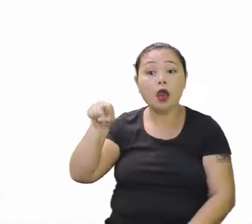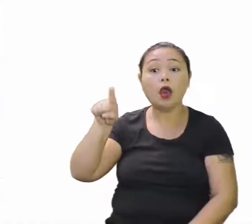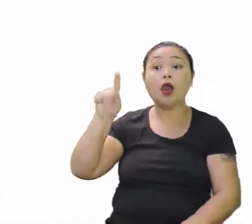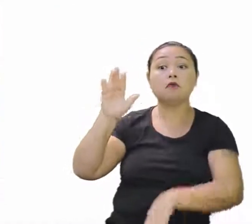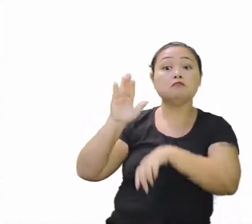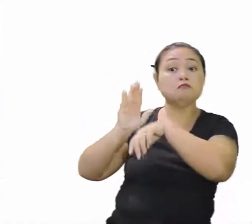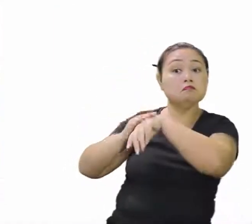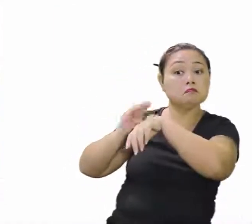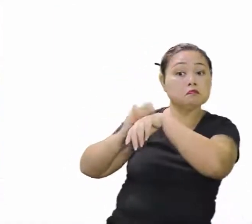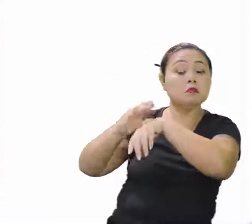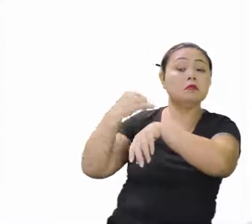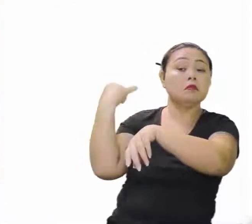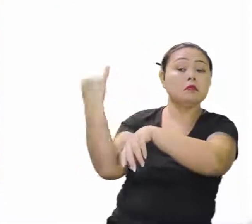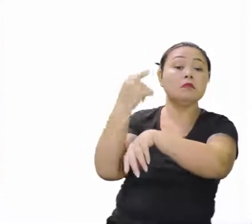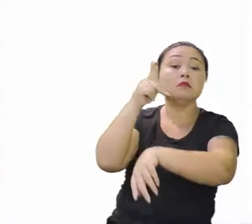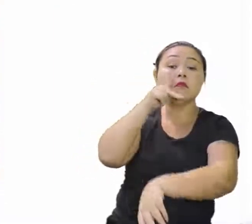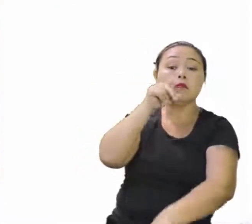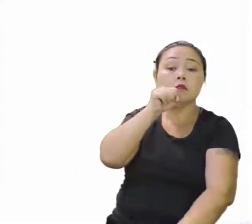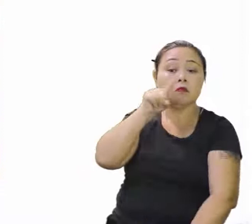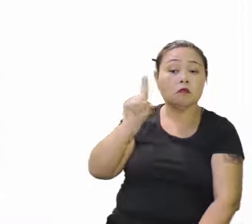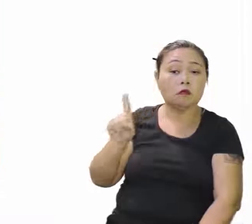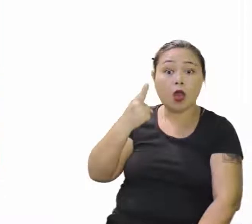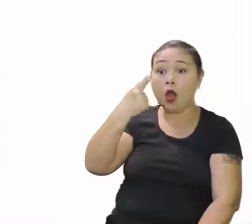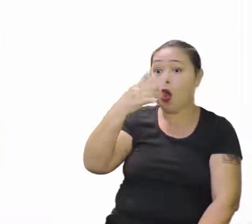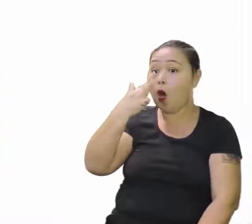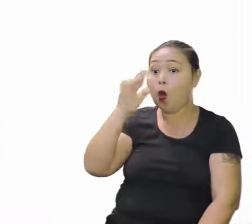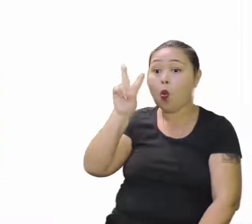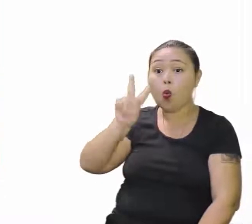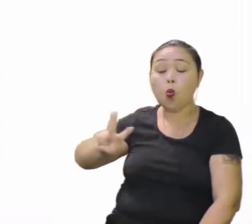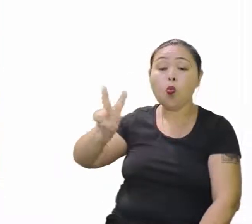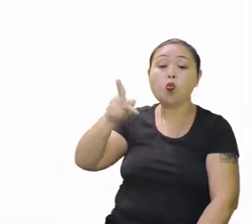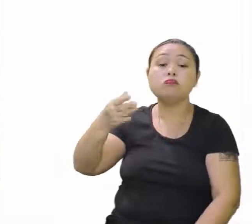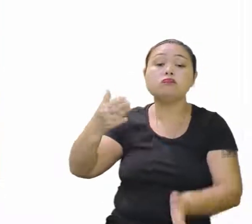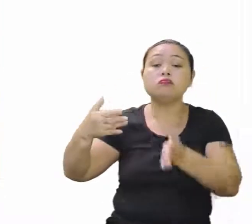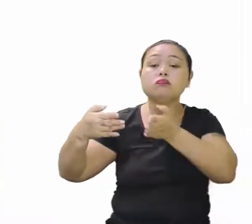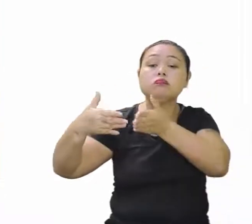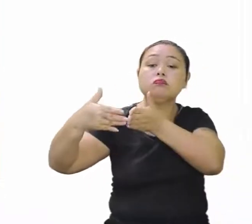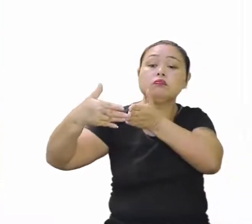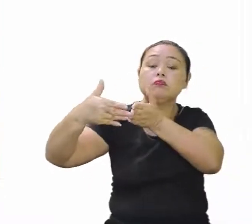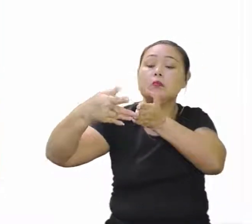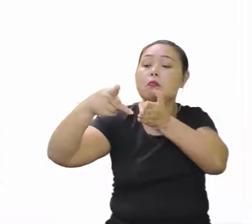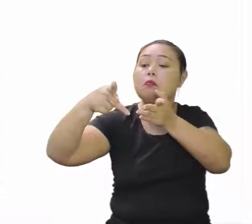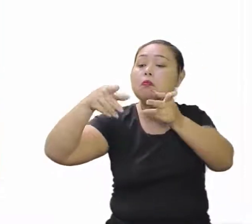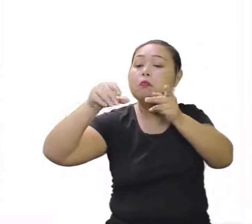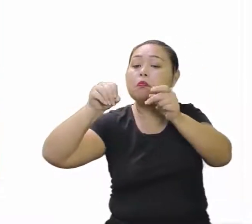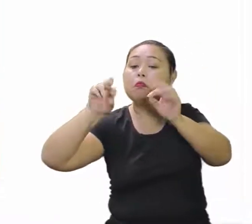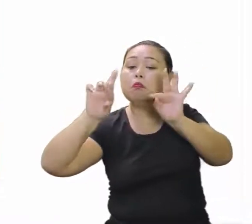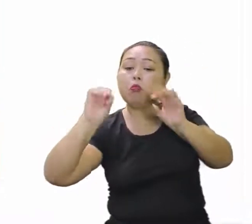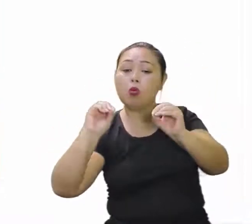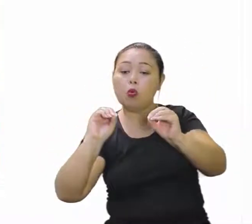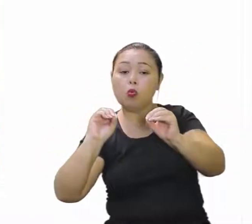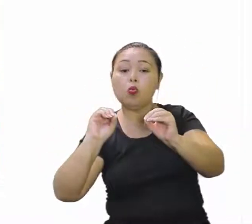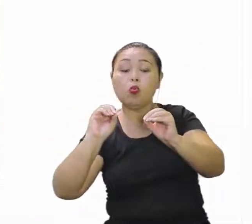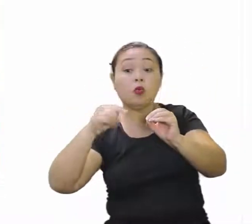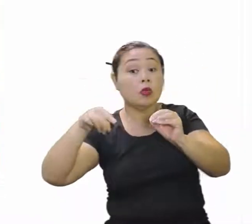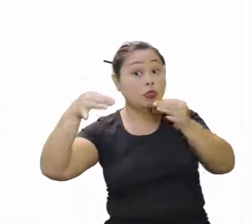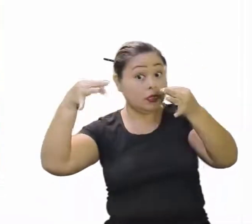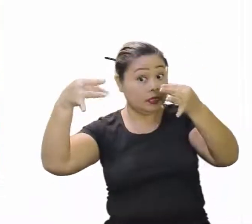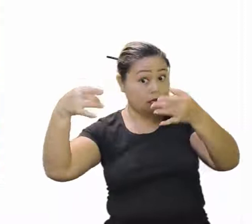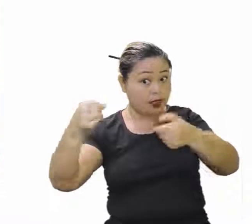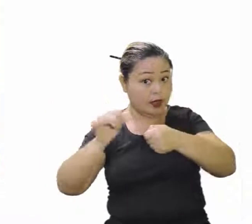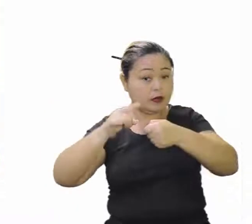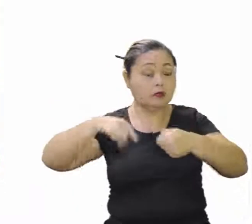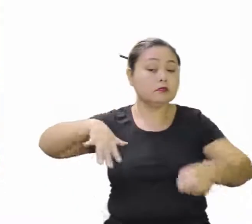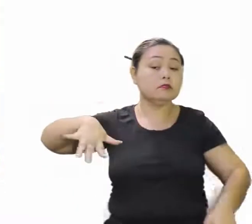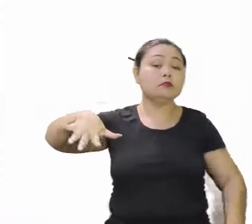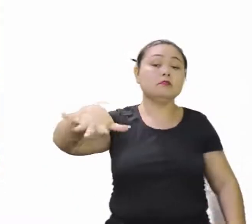importantíssimo. Olha Porto Velho. Olha aí o porto que nós temos. Além de ter um grande detalhe, nessa